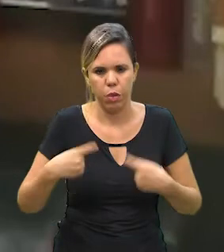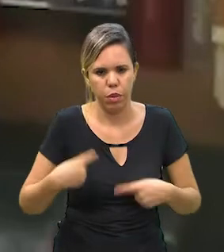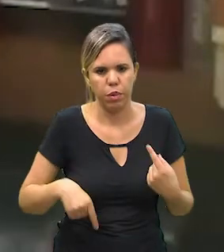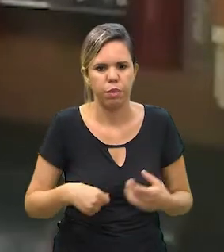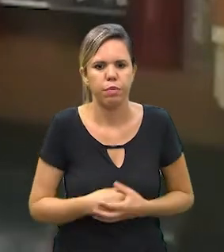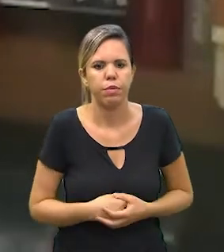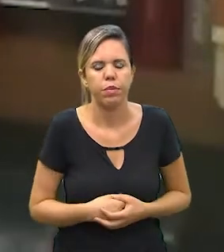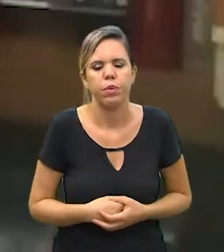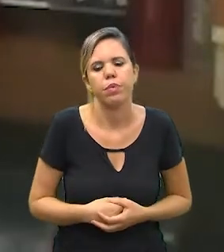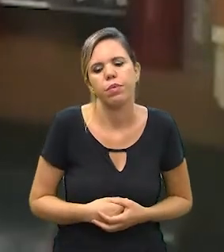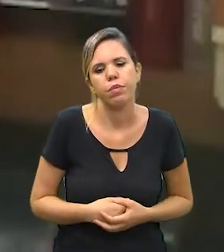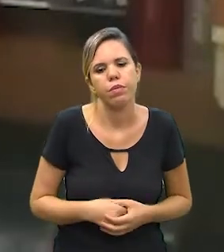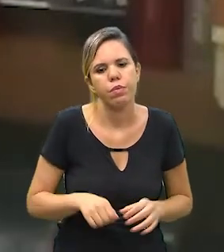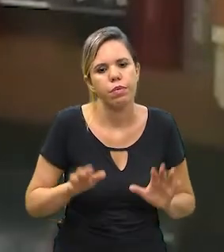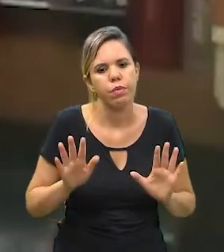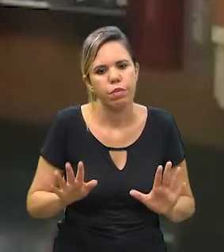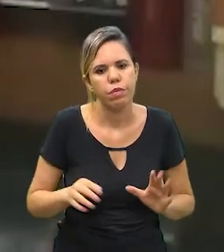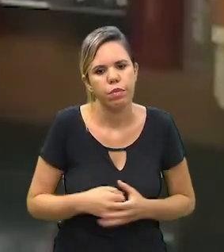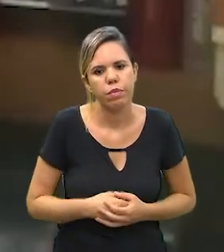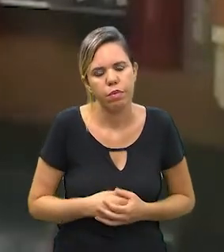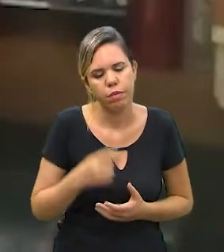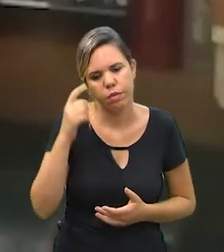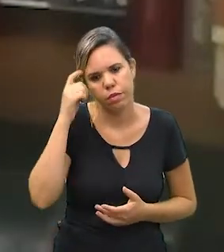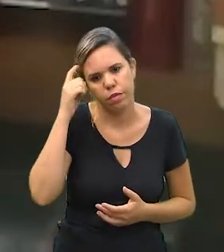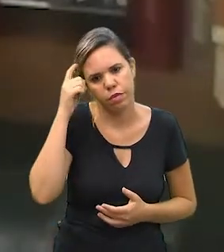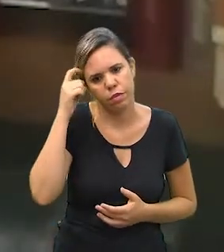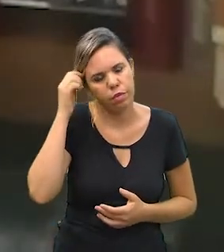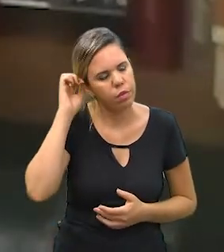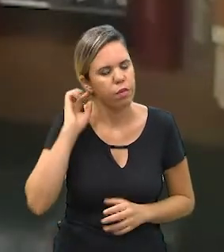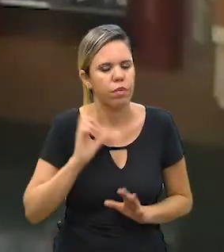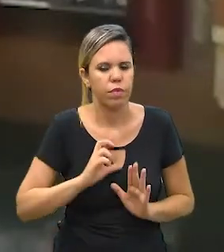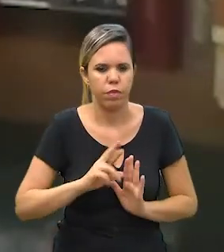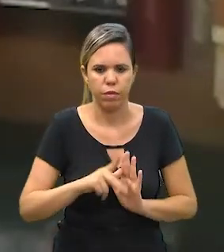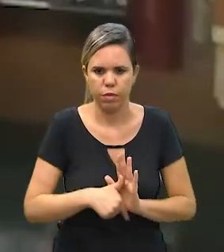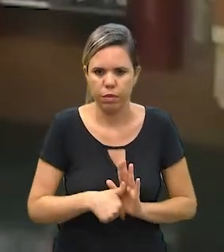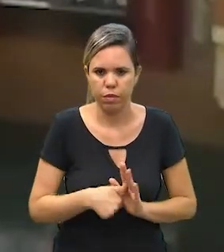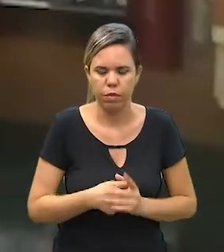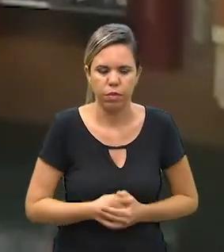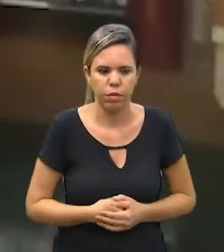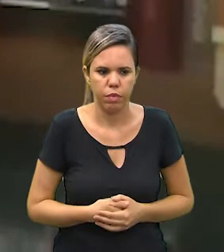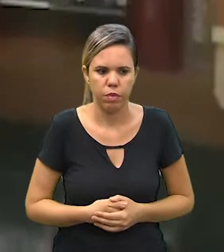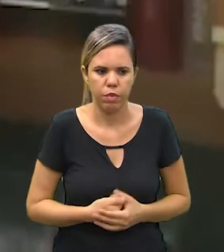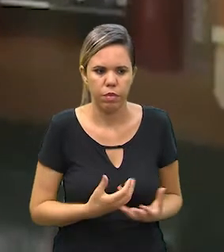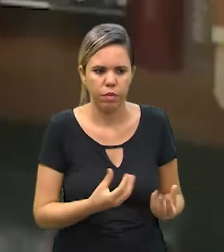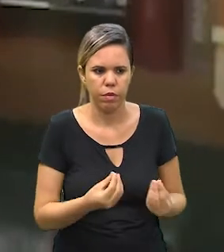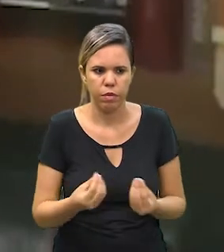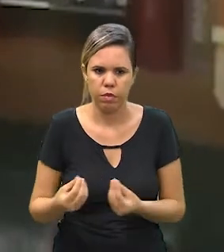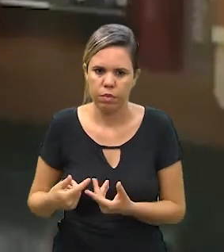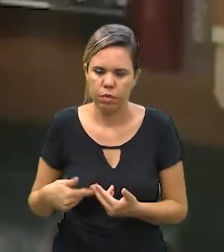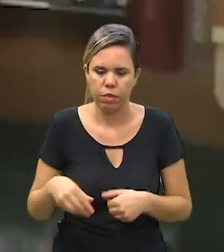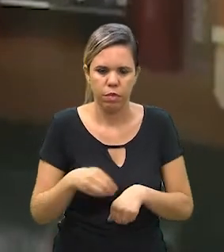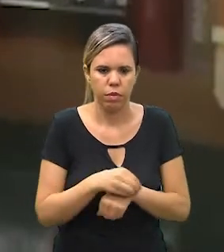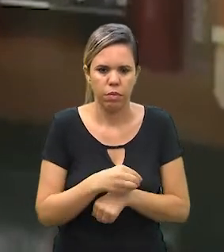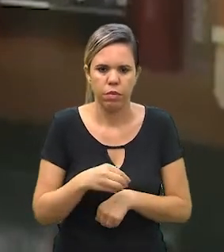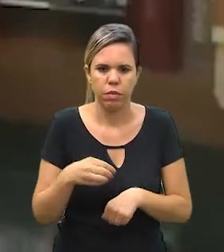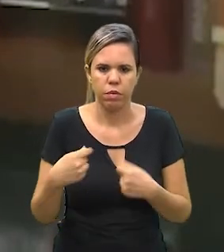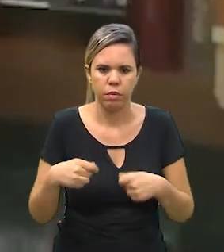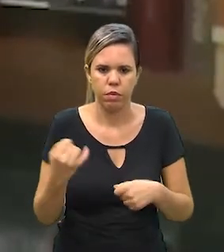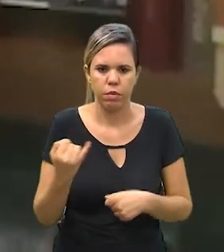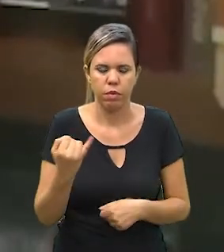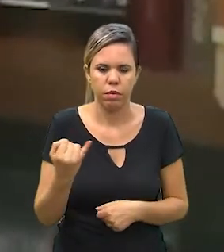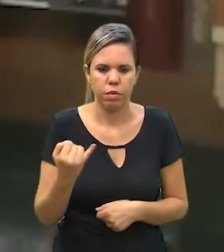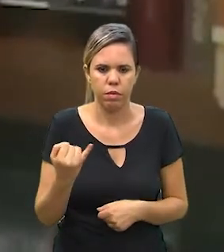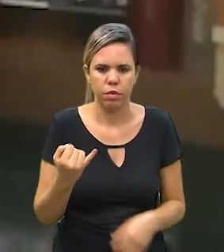etc. Mas você tem várias opções hoje em dia, bastante seguras, com indicações precisas. O que a